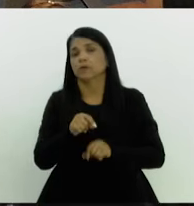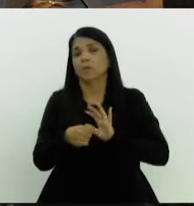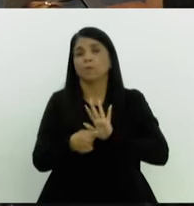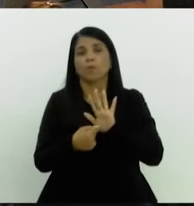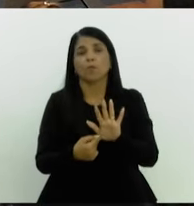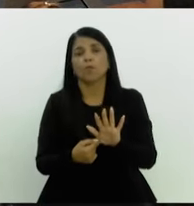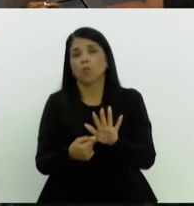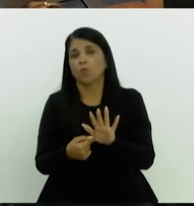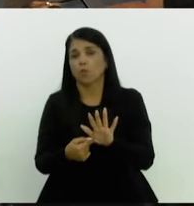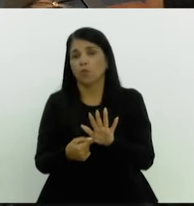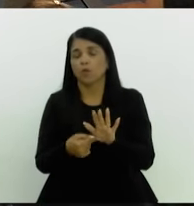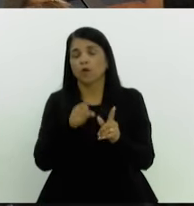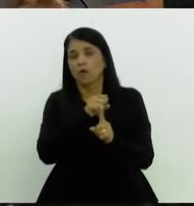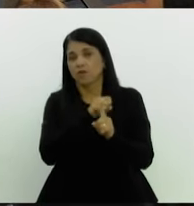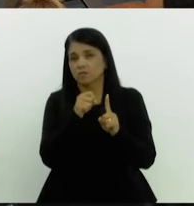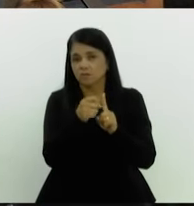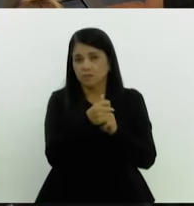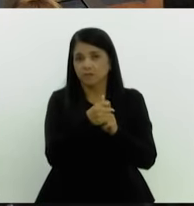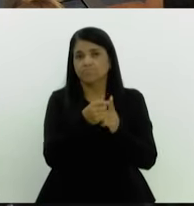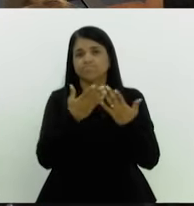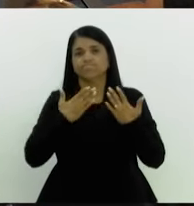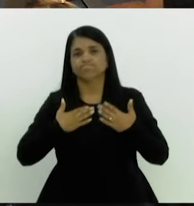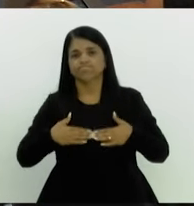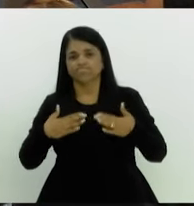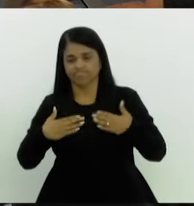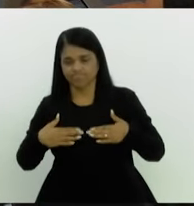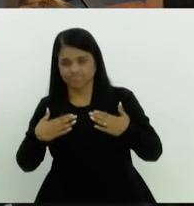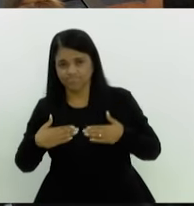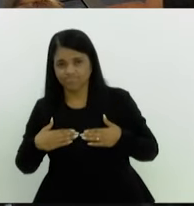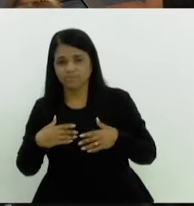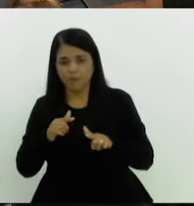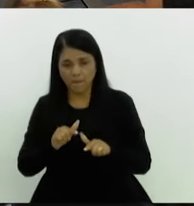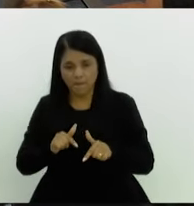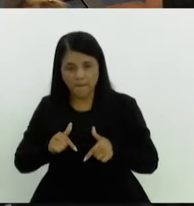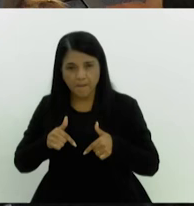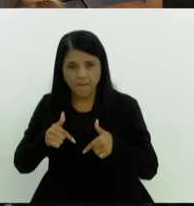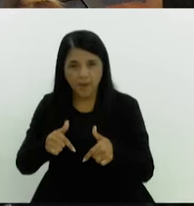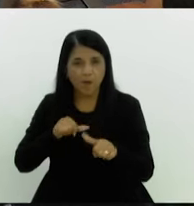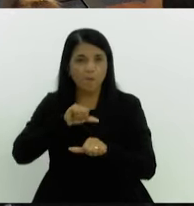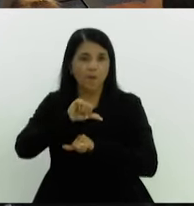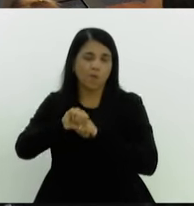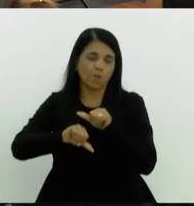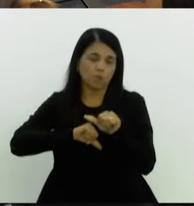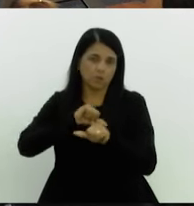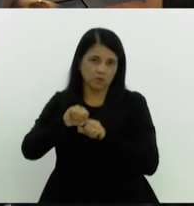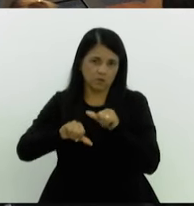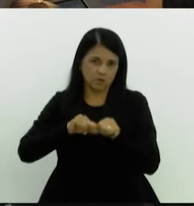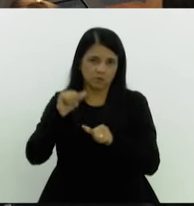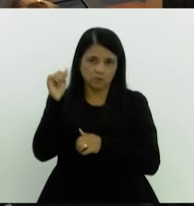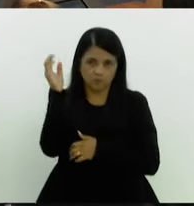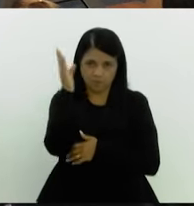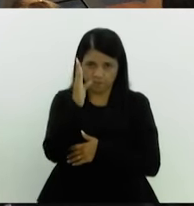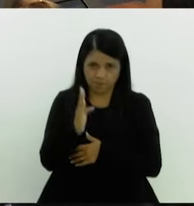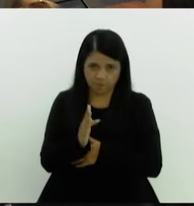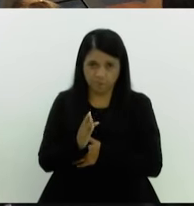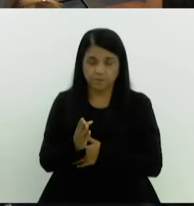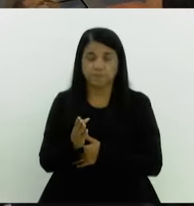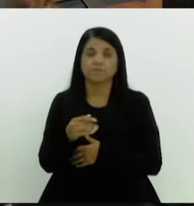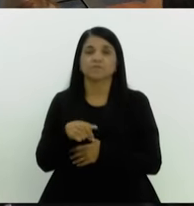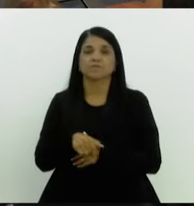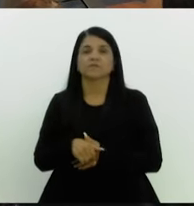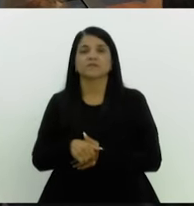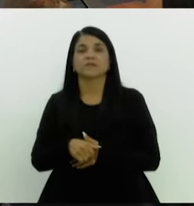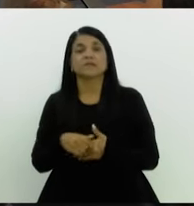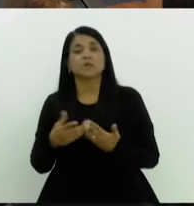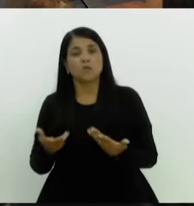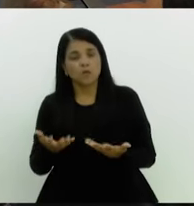né pra sociedade um conforto de que a gente tá operando uma mudança nesse país eu quero colocar